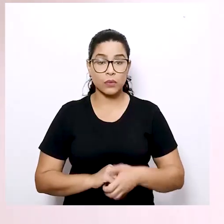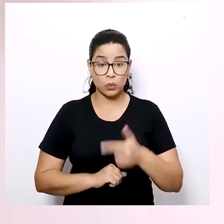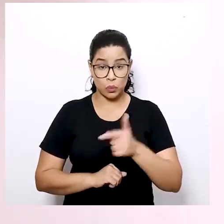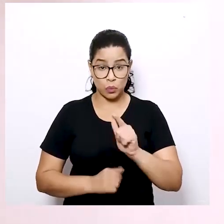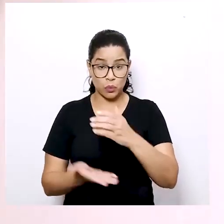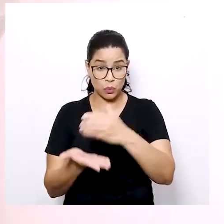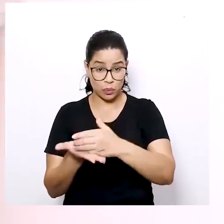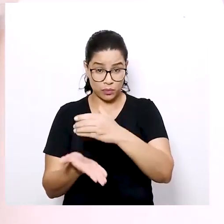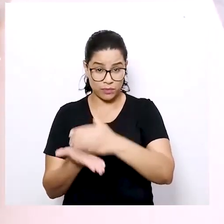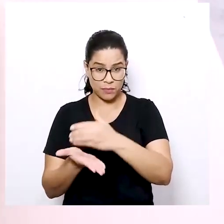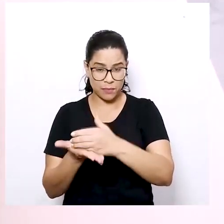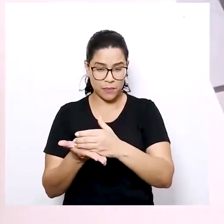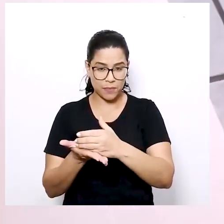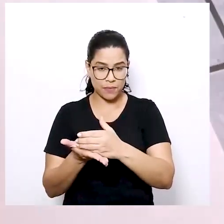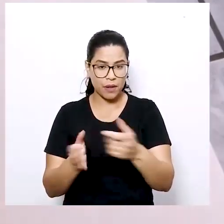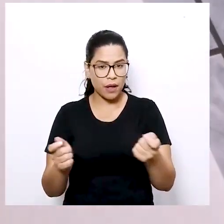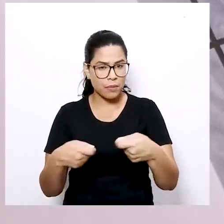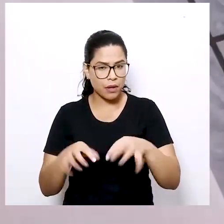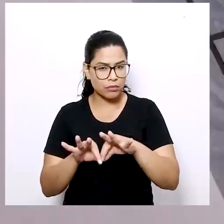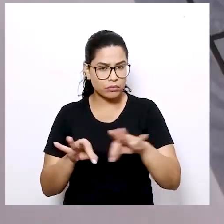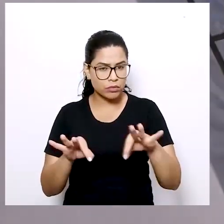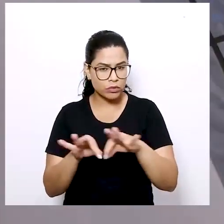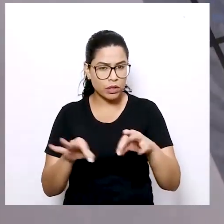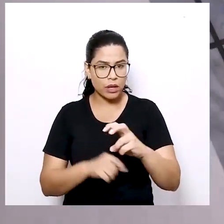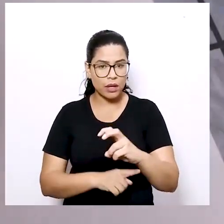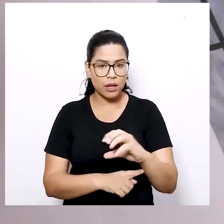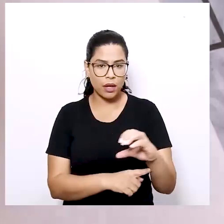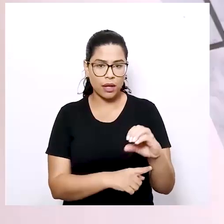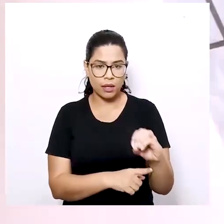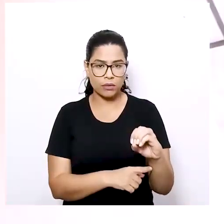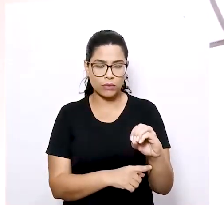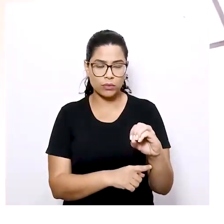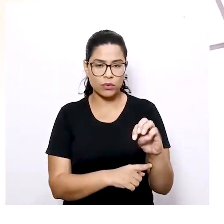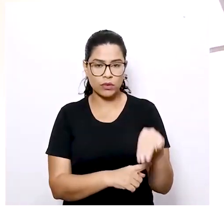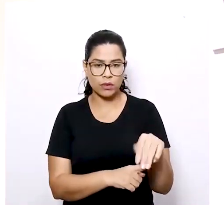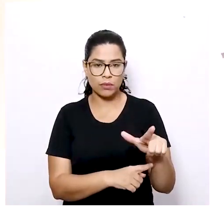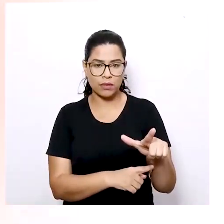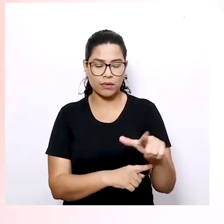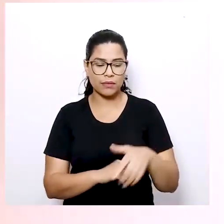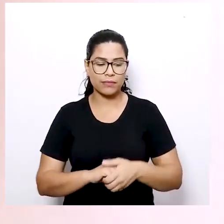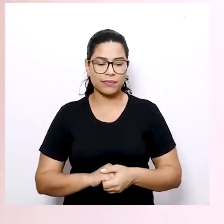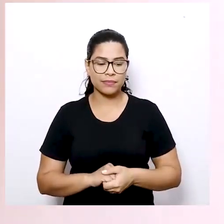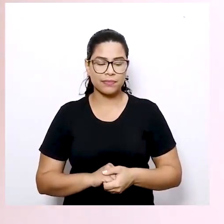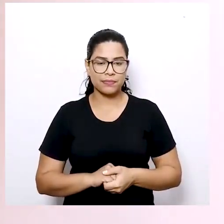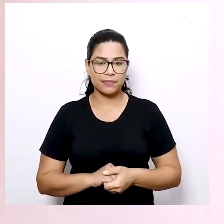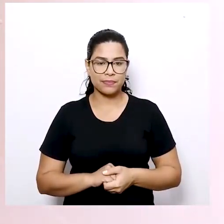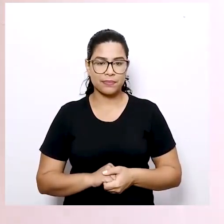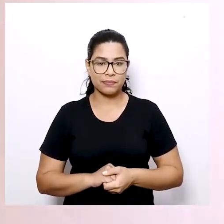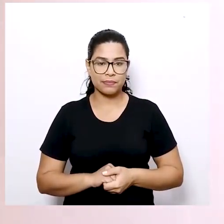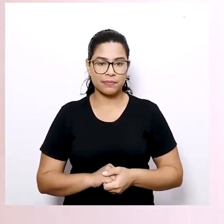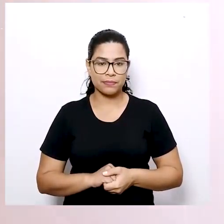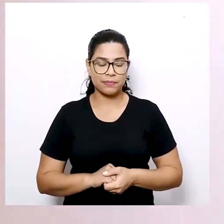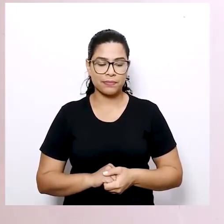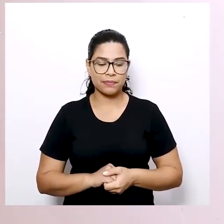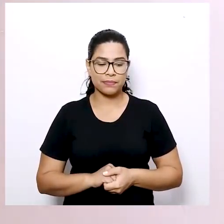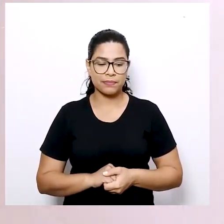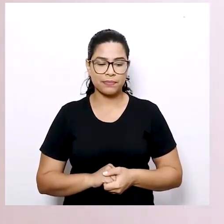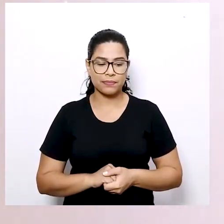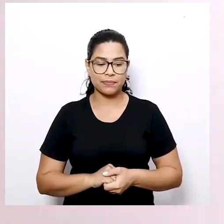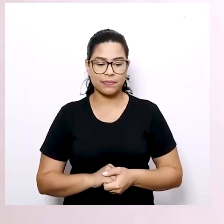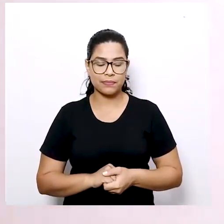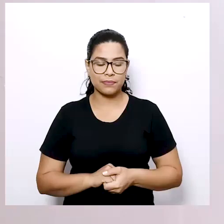E este daqui, a capacidade dele é de 500 ml. Vamos conferir.